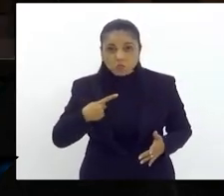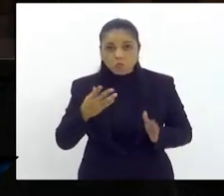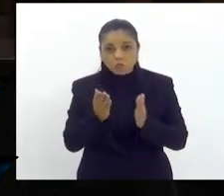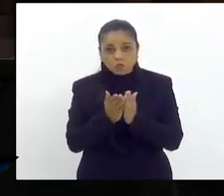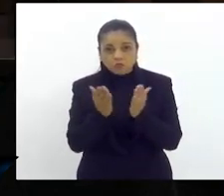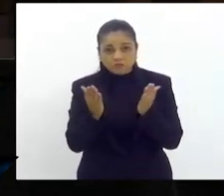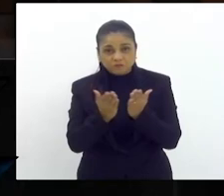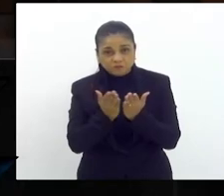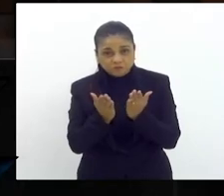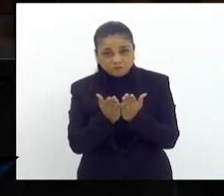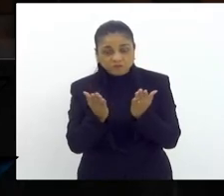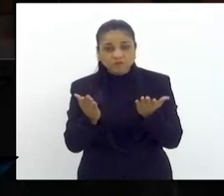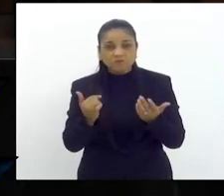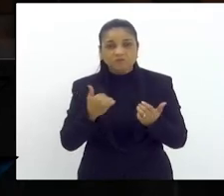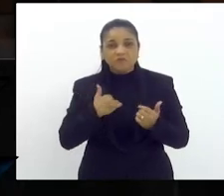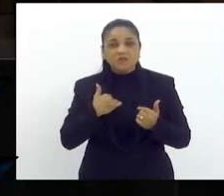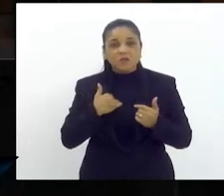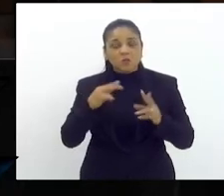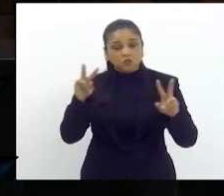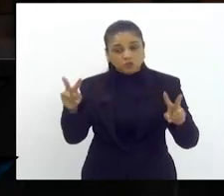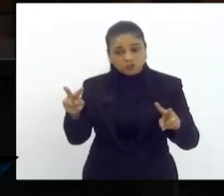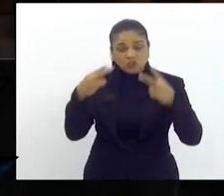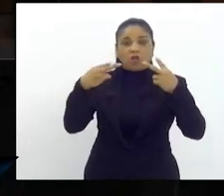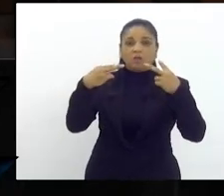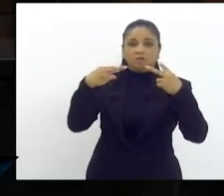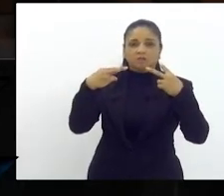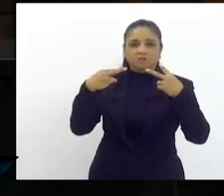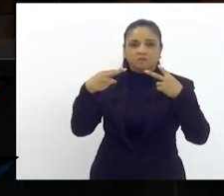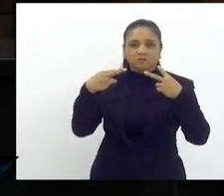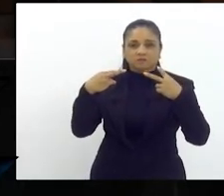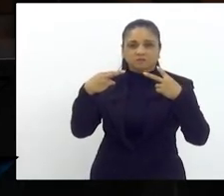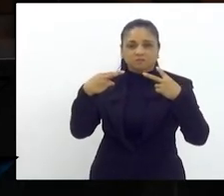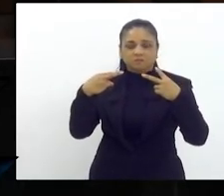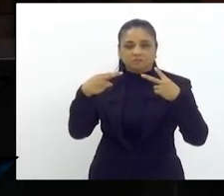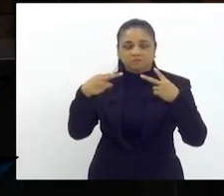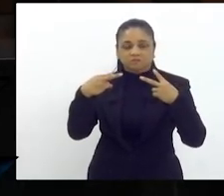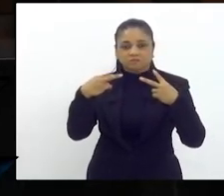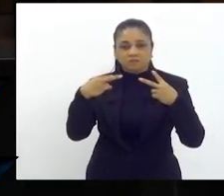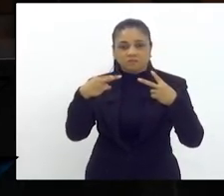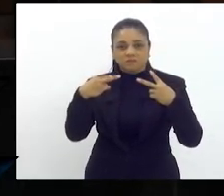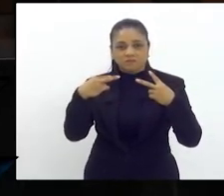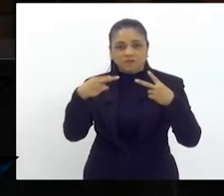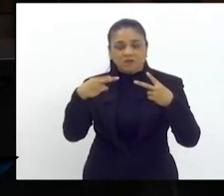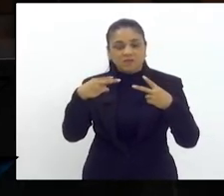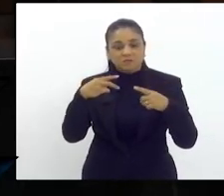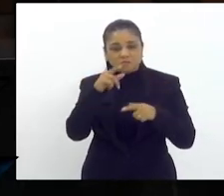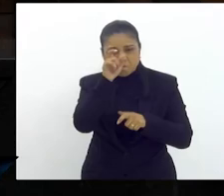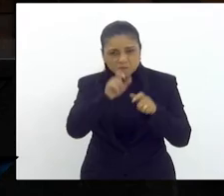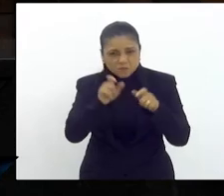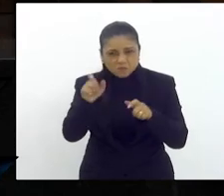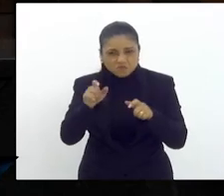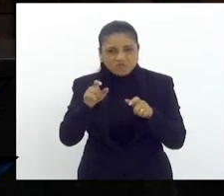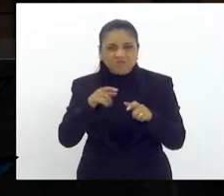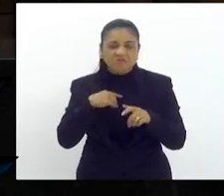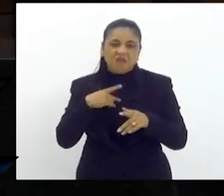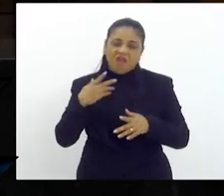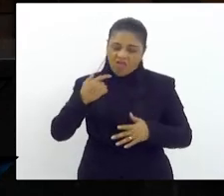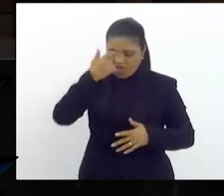e eu chamo a atenção daqueles que se diz cristãos